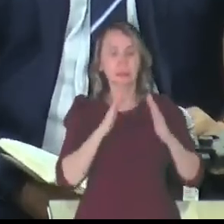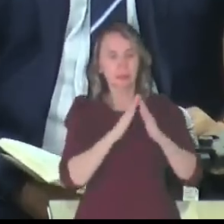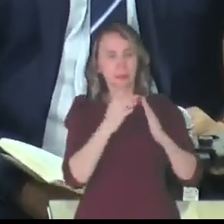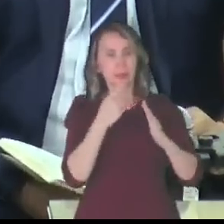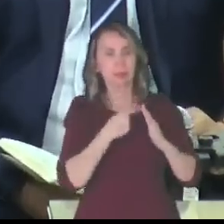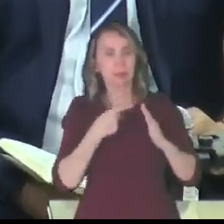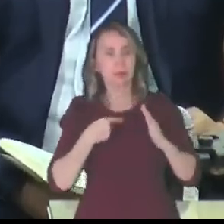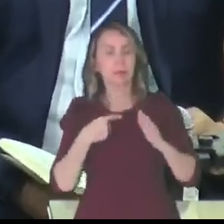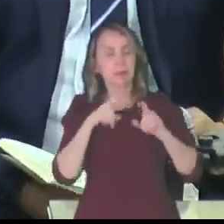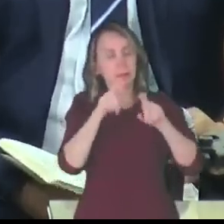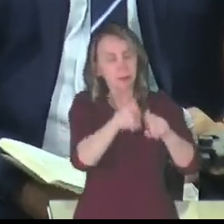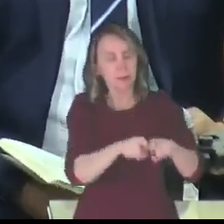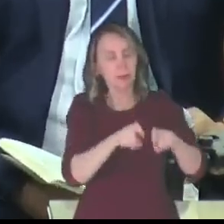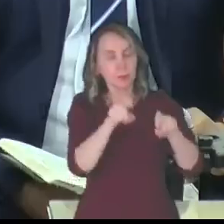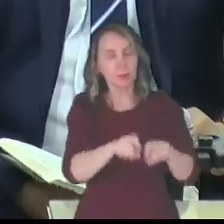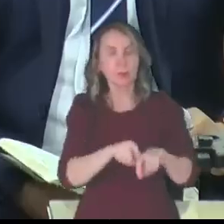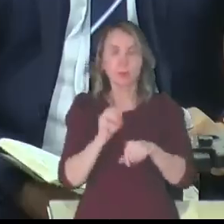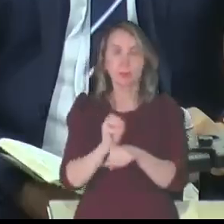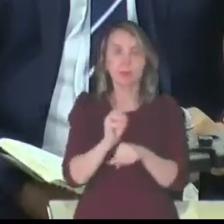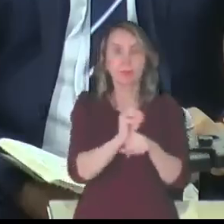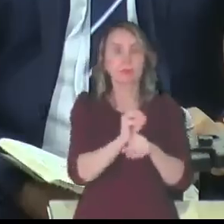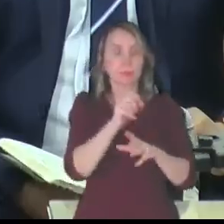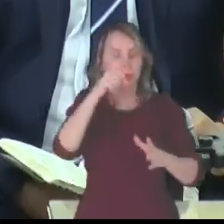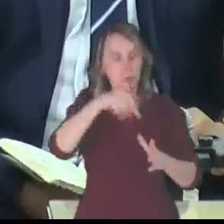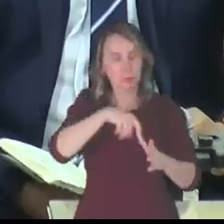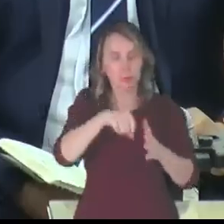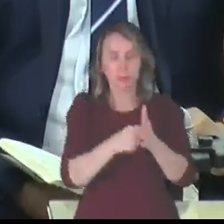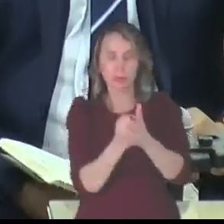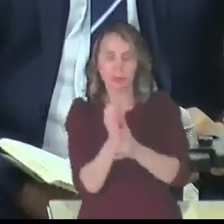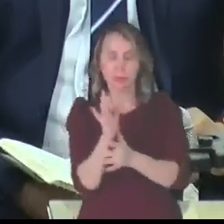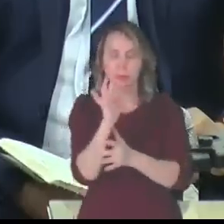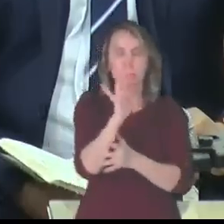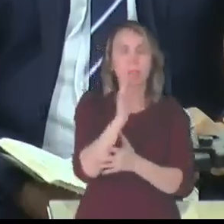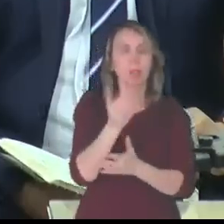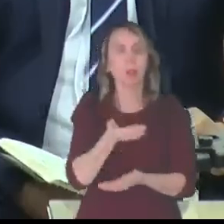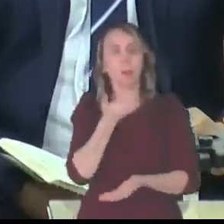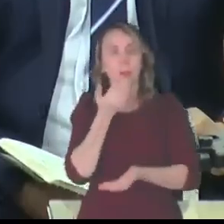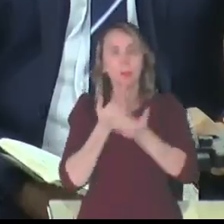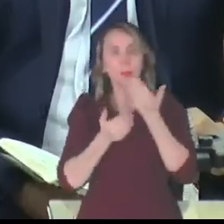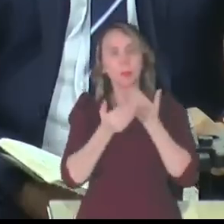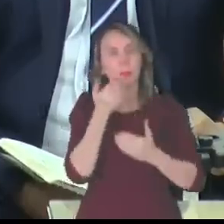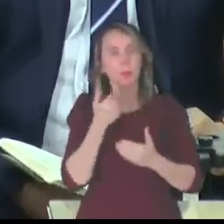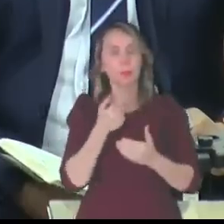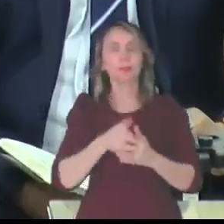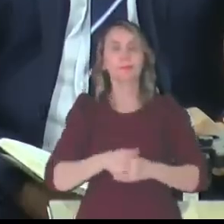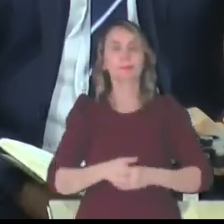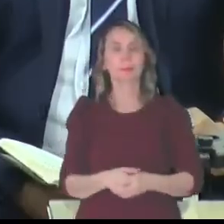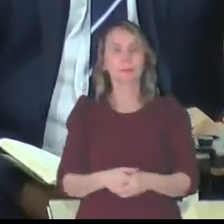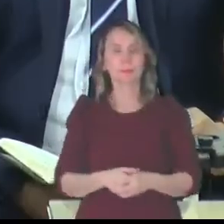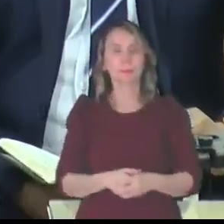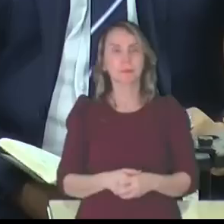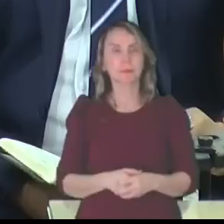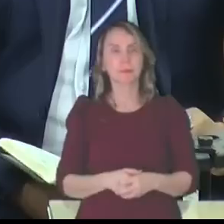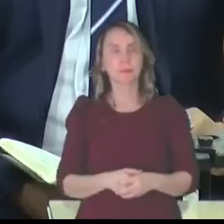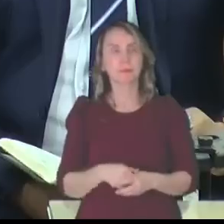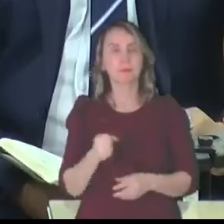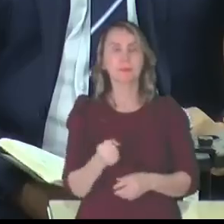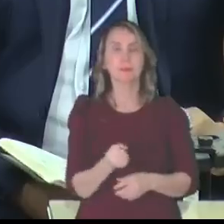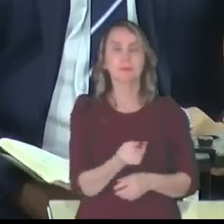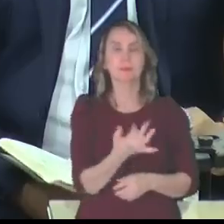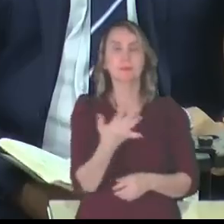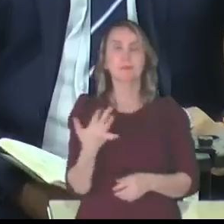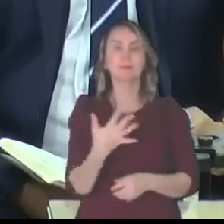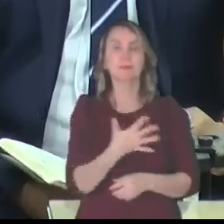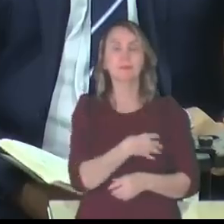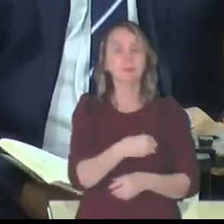e eles criavam as vaquinhas e plantavam algumas coisas para completar a feira quantos filhos ela